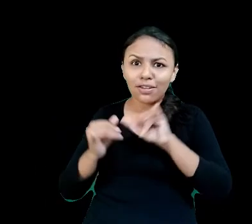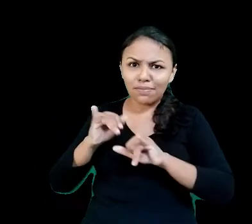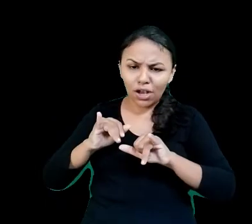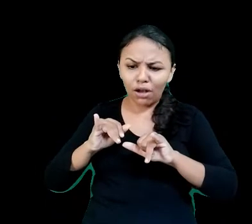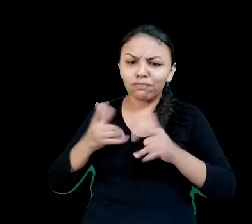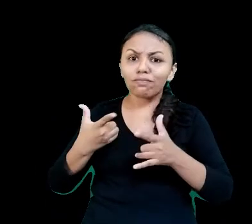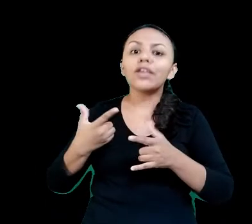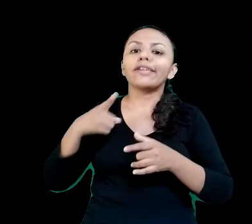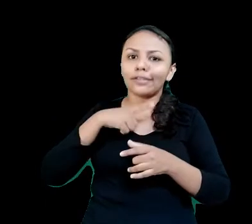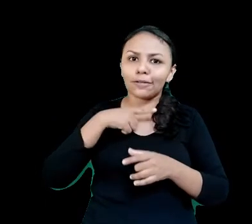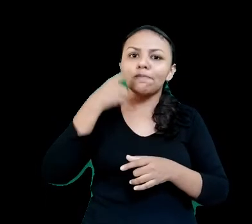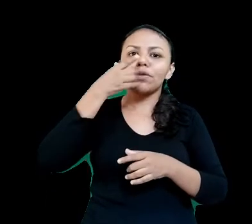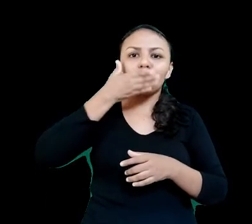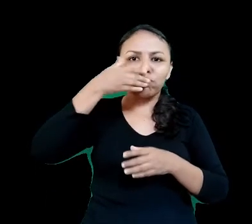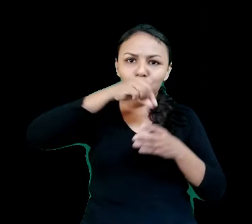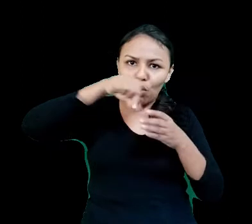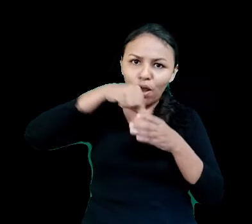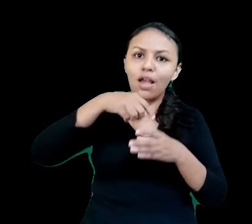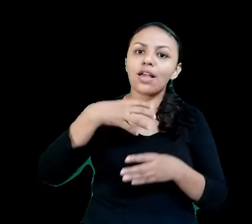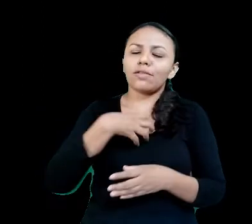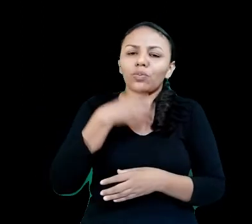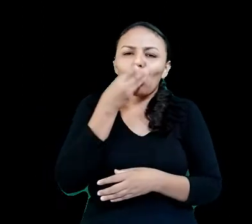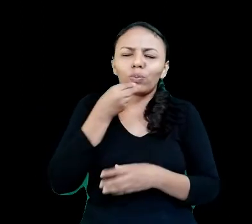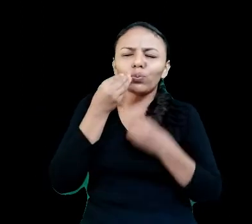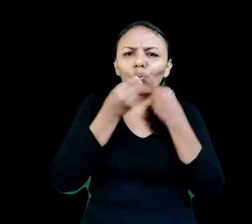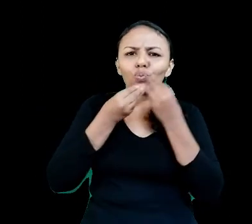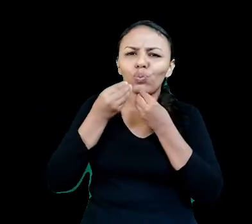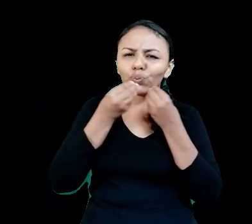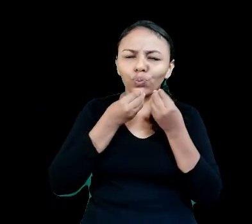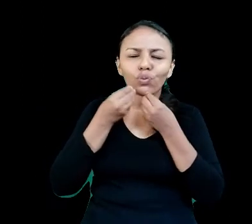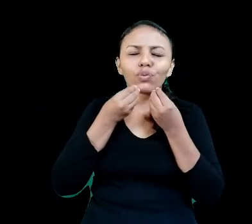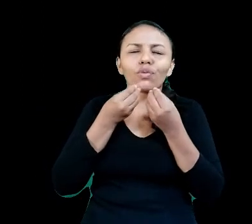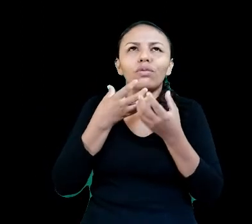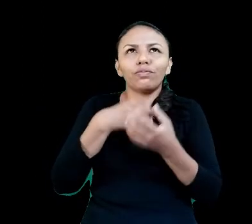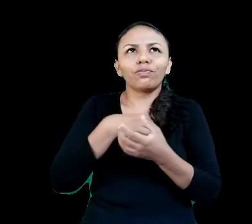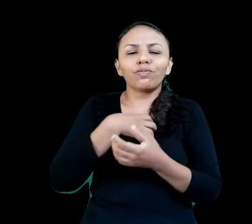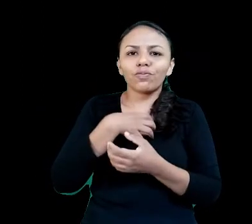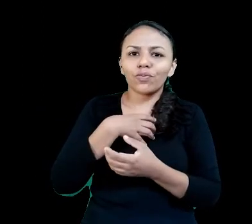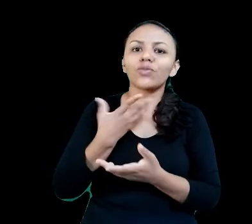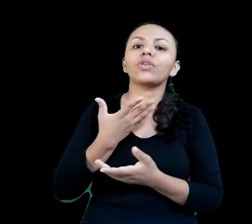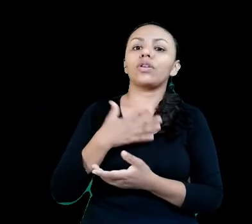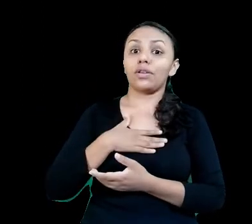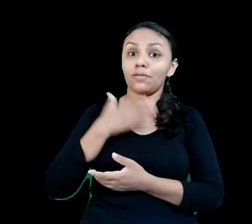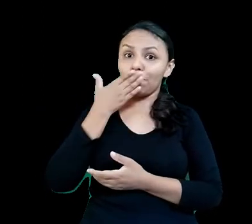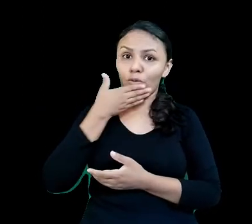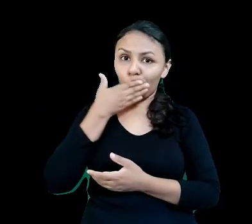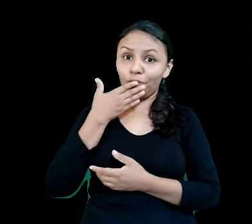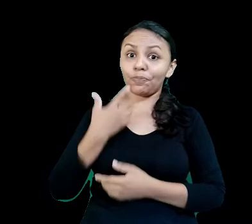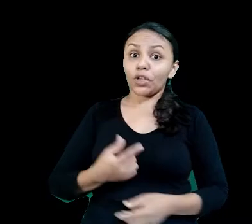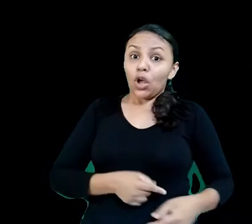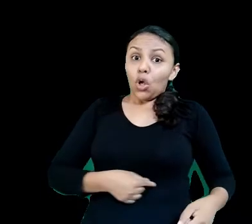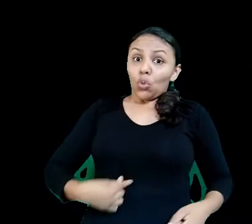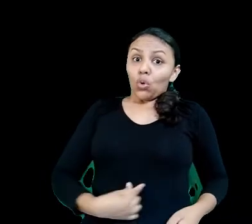adoçantes, eles são moduladores, né, de sabor no paladar, eles conferem a sensação de doce, no intestino, eles